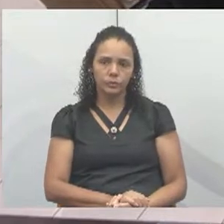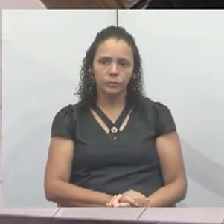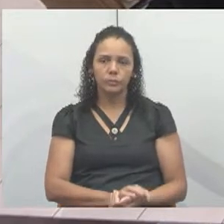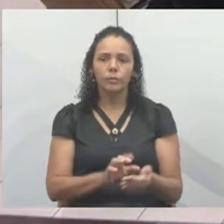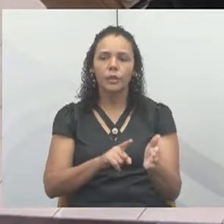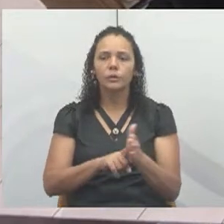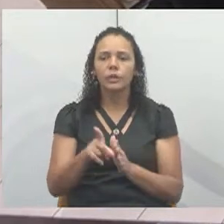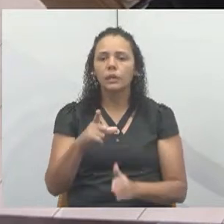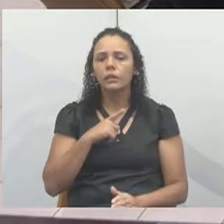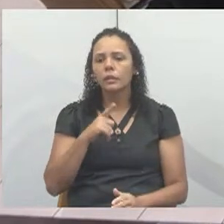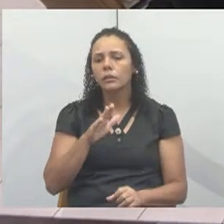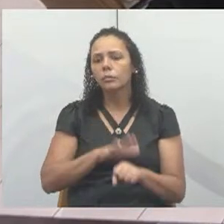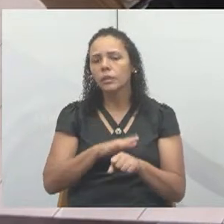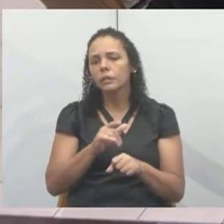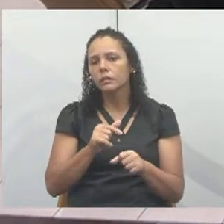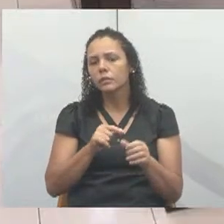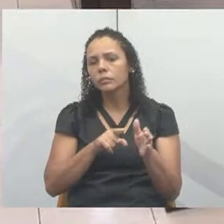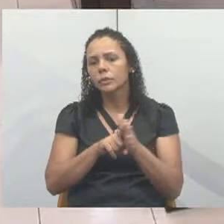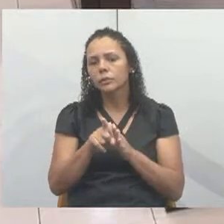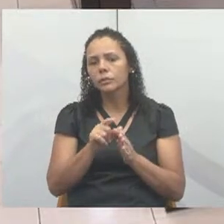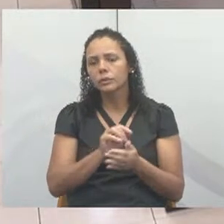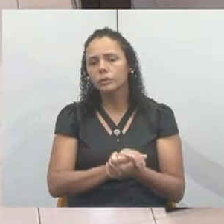Mais alguém?